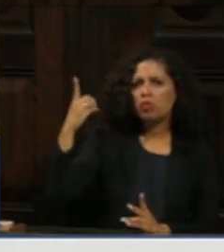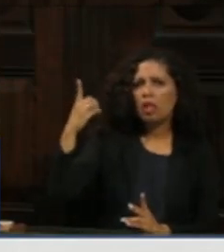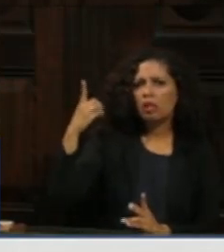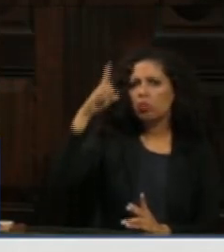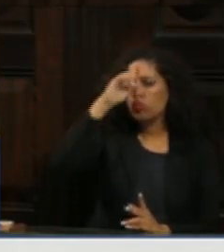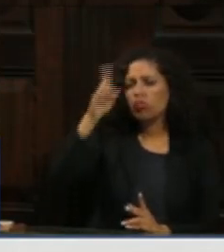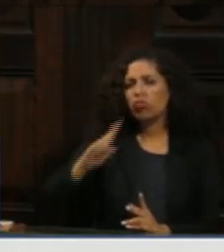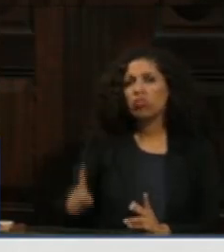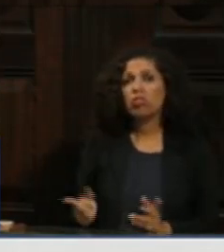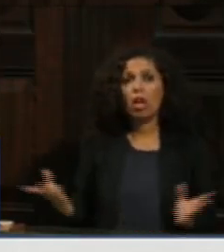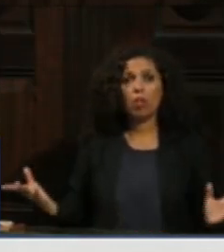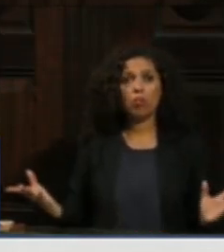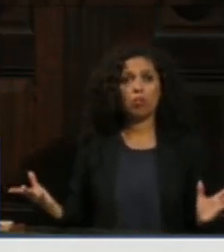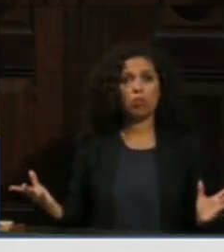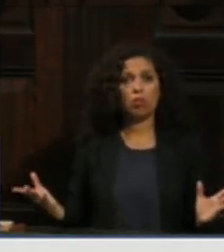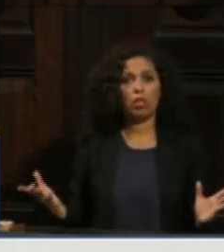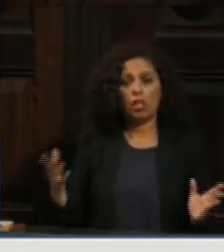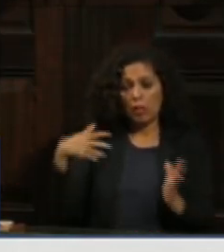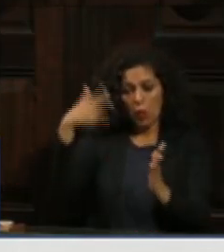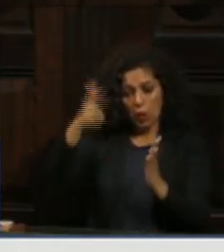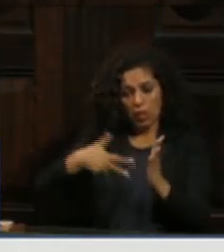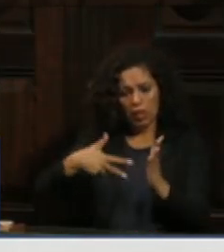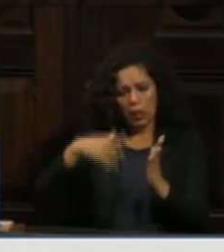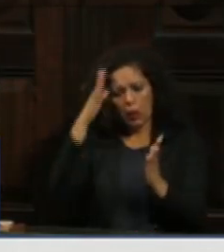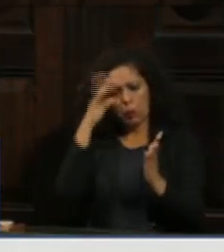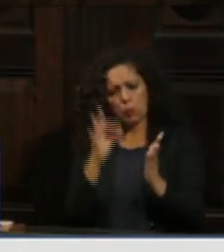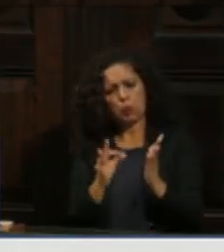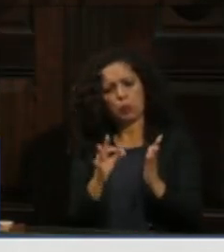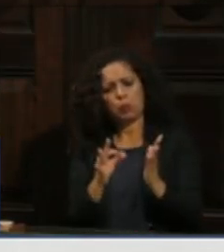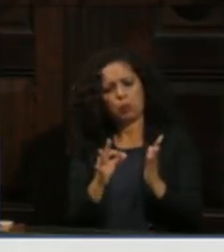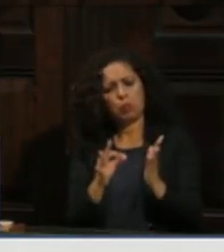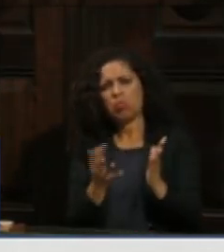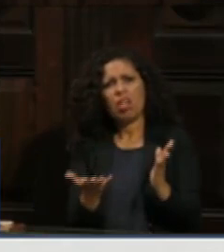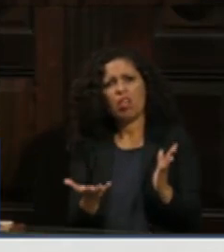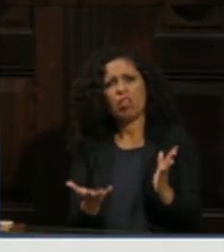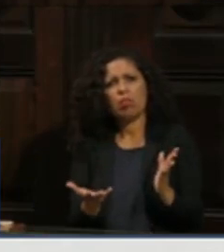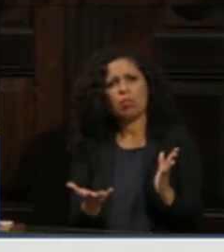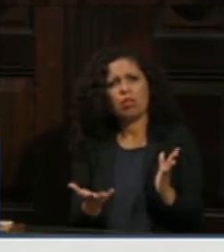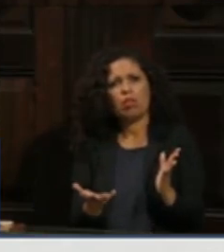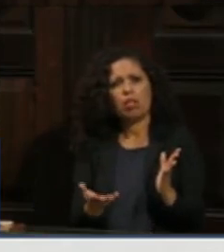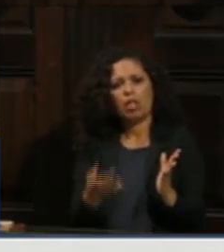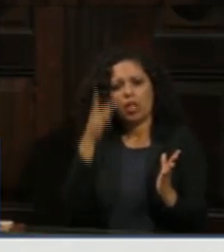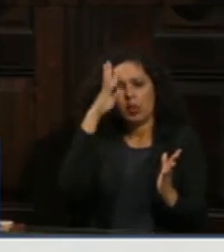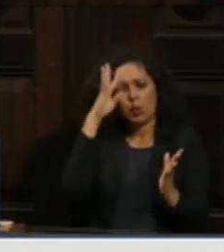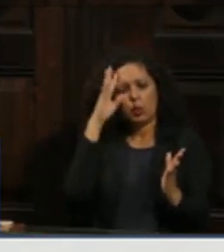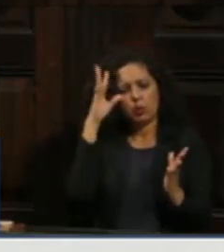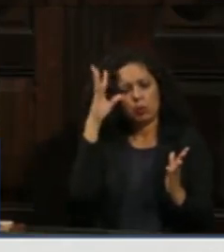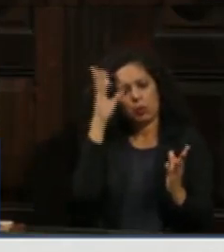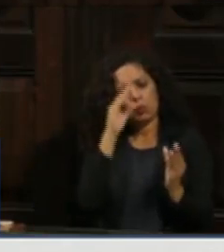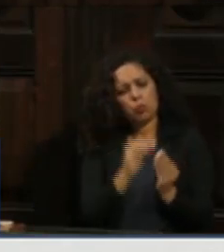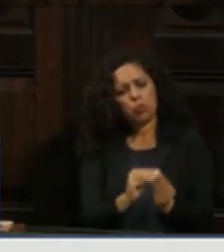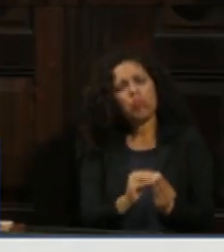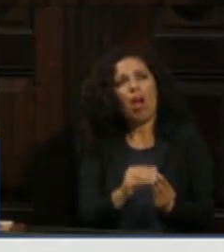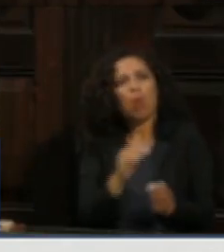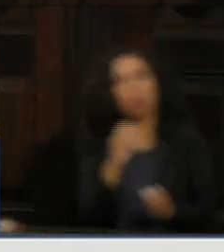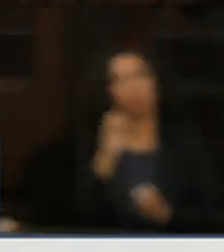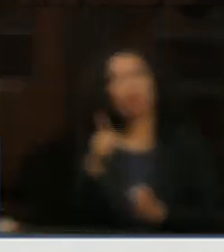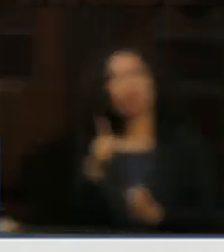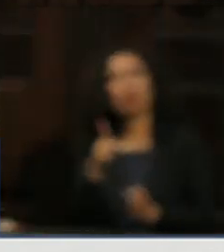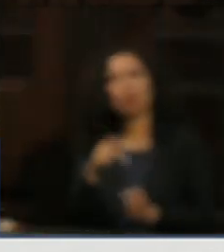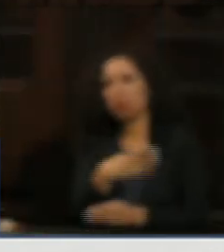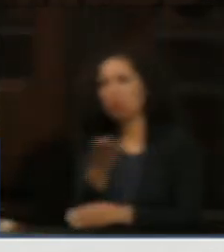vereador, como vice-prefeito 2 vezes, como deputado estadual, vice-prefeito, inclusive, da última eleição que